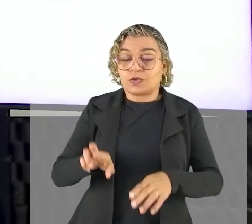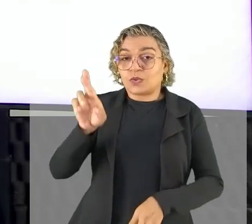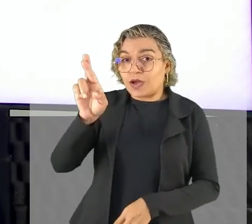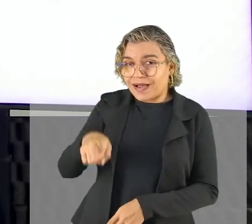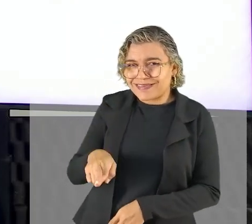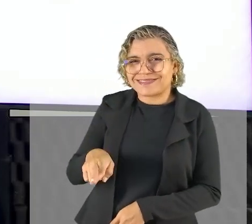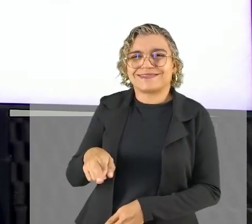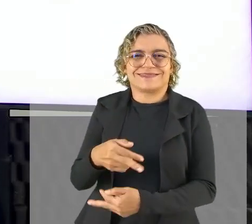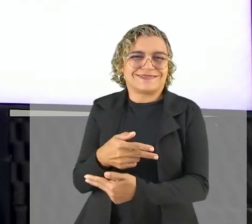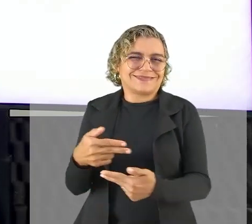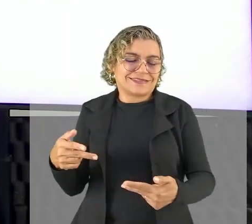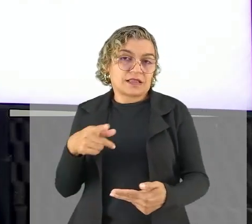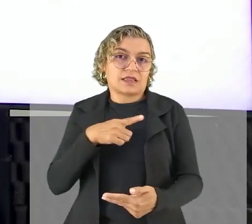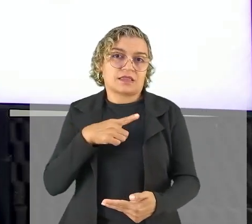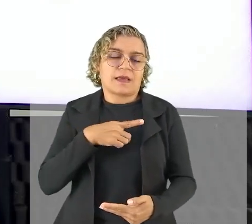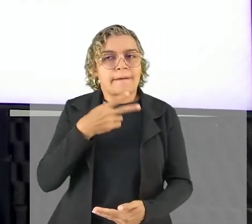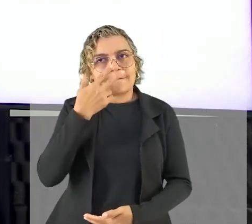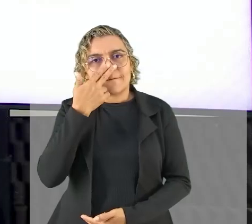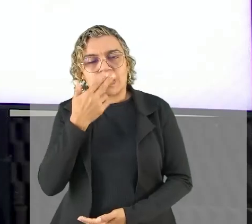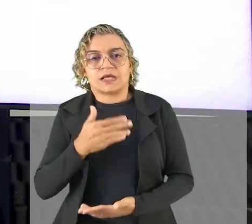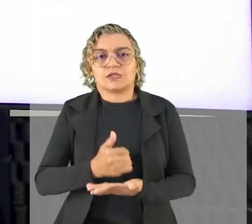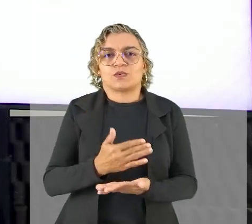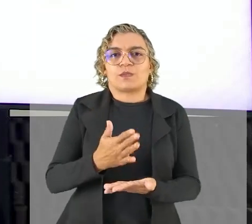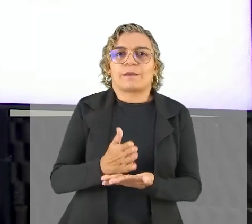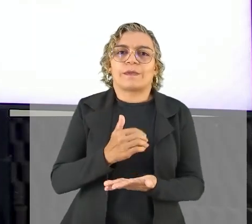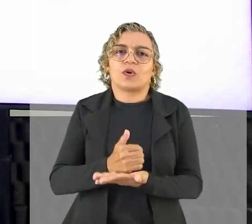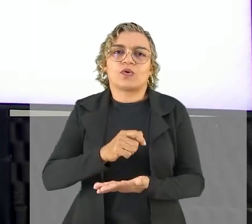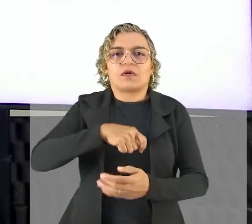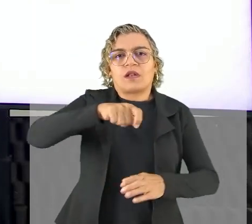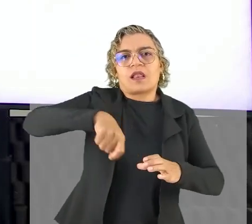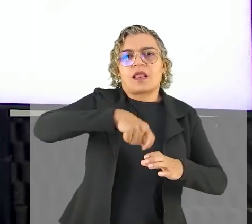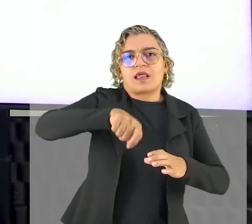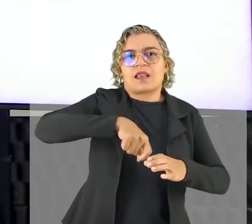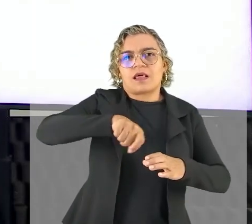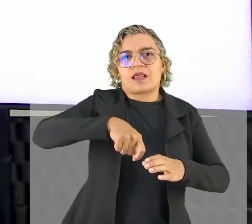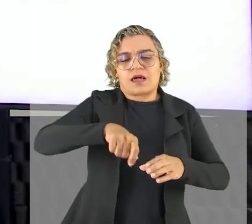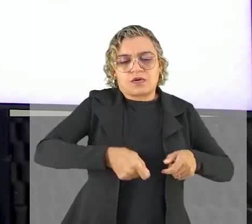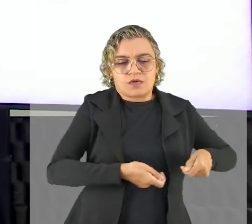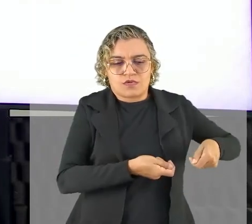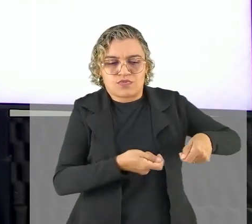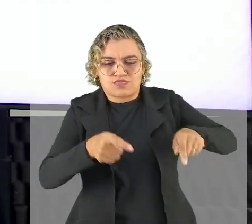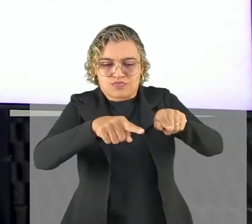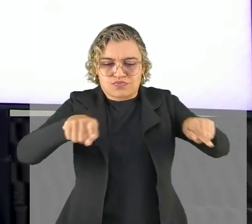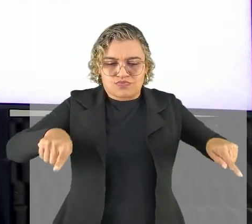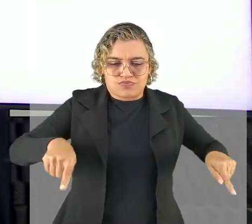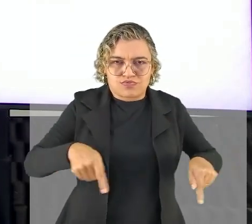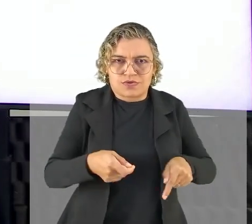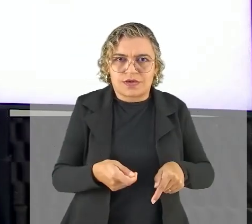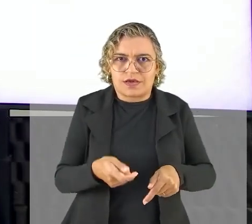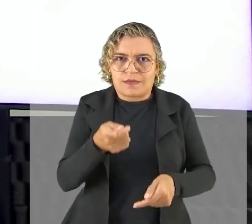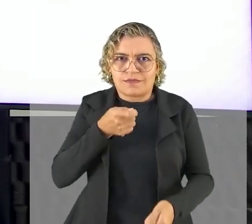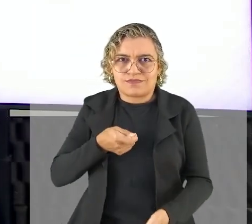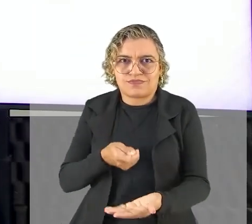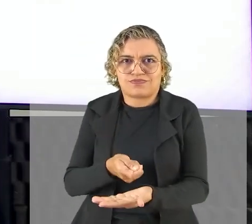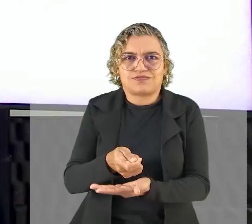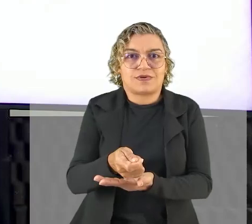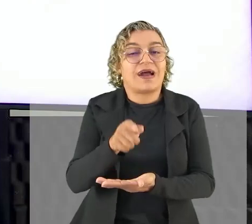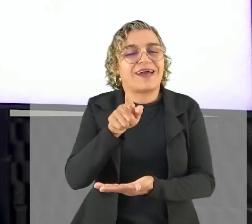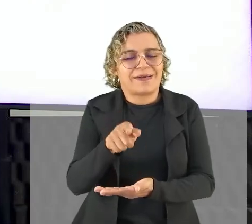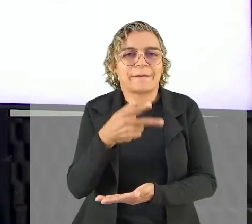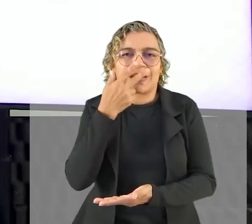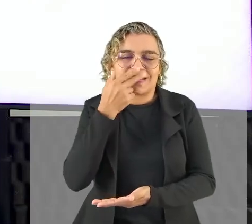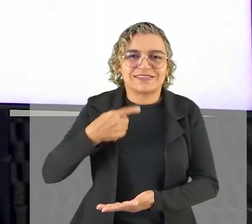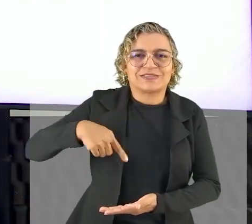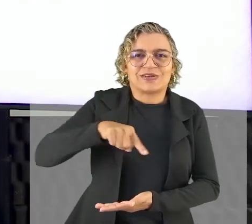é como se fosse uma massa de bolo que a gente colocasse na forma, que é as nossas categorias que são as nossas categorias